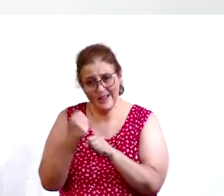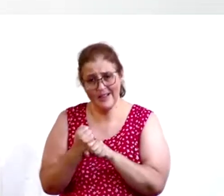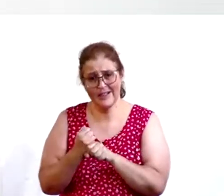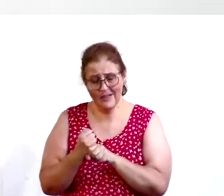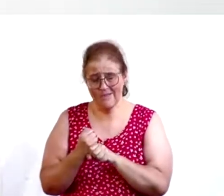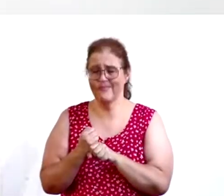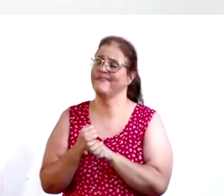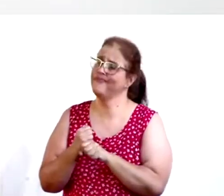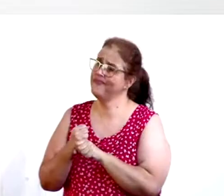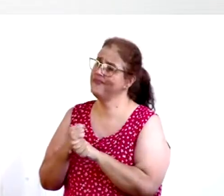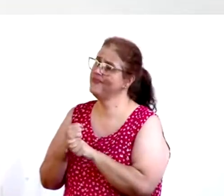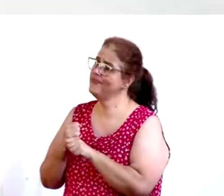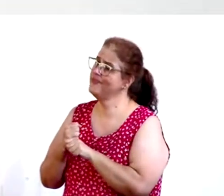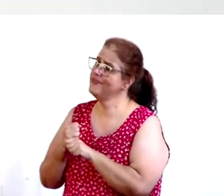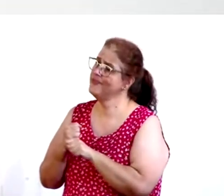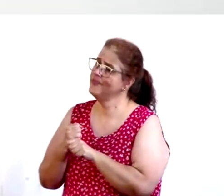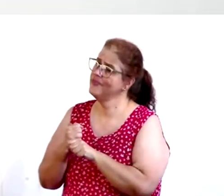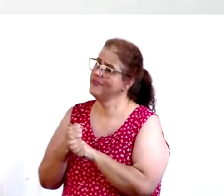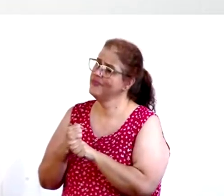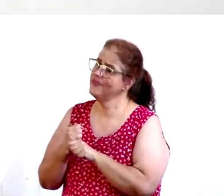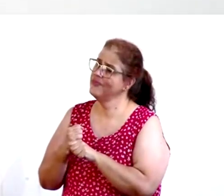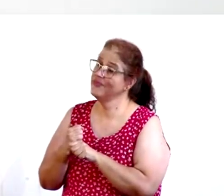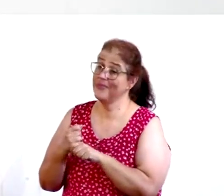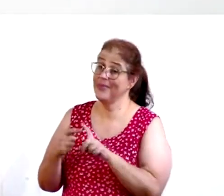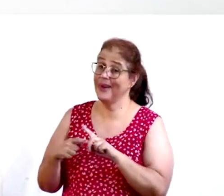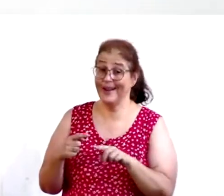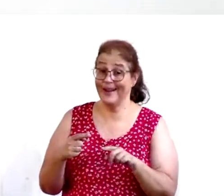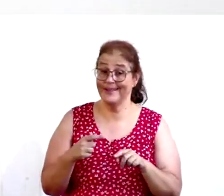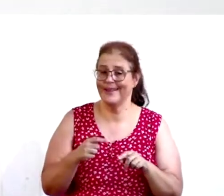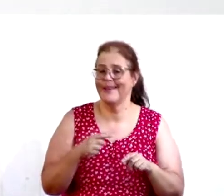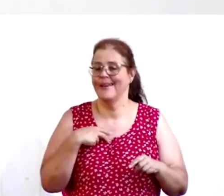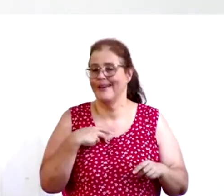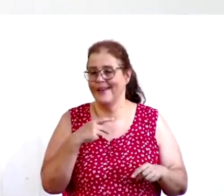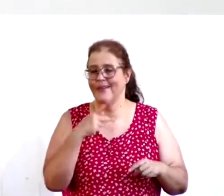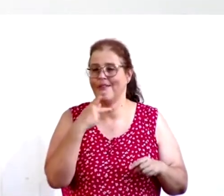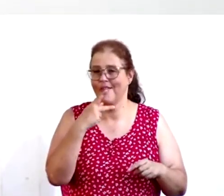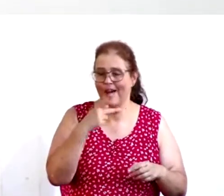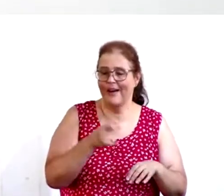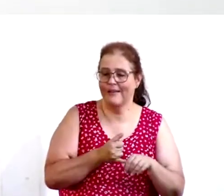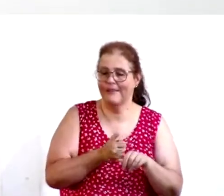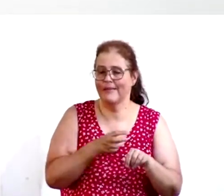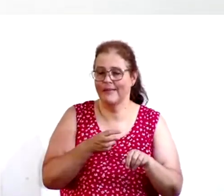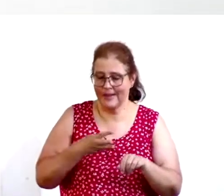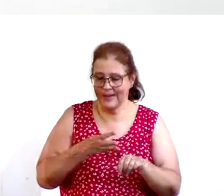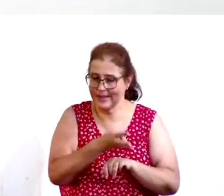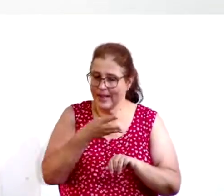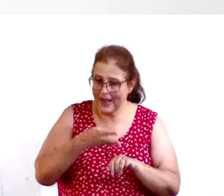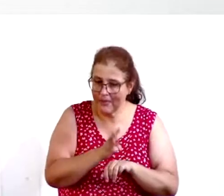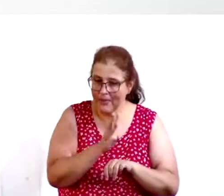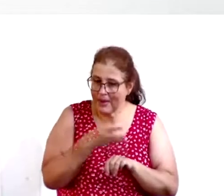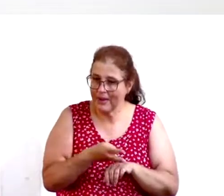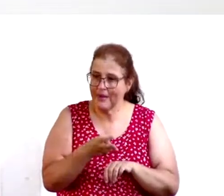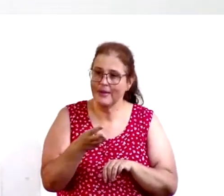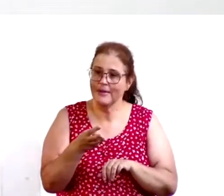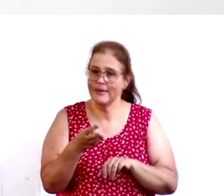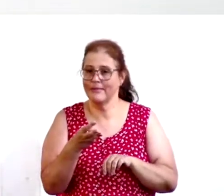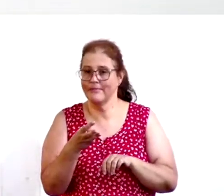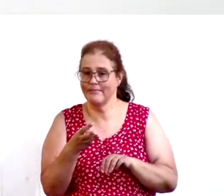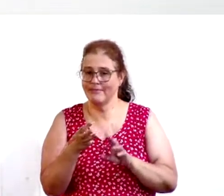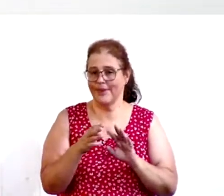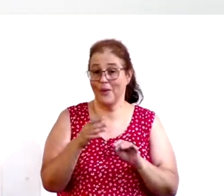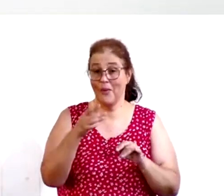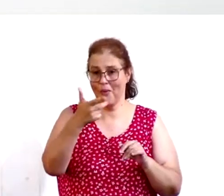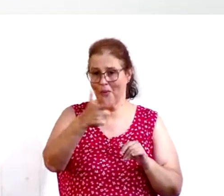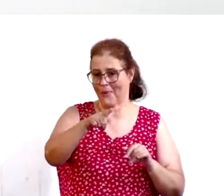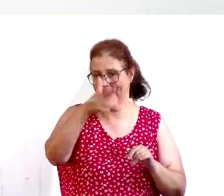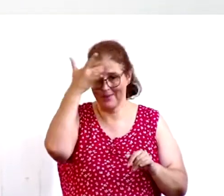pessoa casada, mas eu ainda falo em WhatsApp com uma outra pessoa, coisas mais ou menos de flerte, alguma coisa